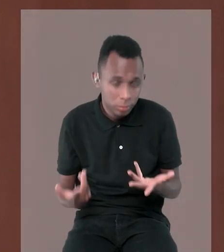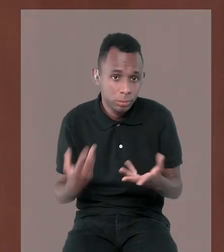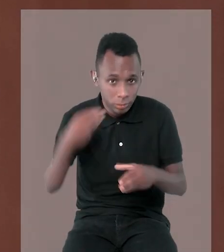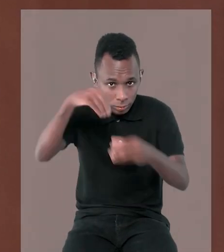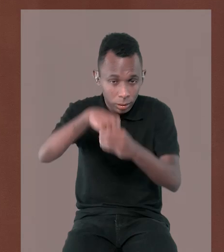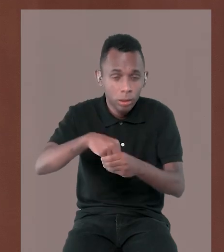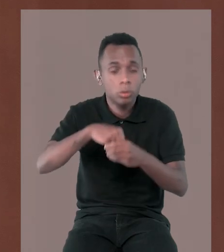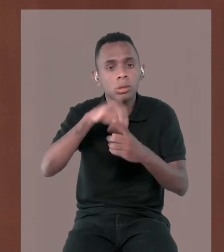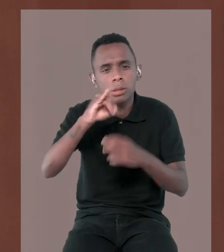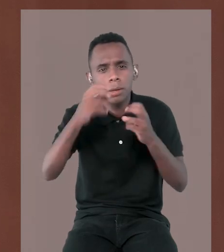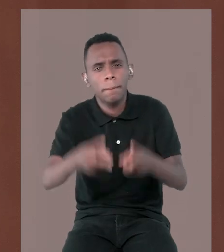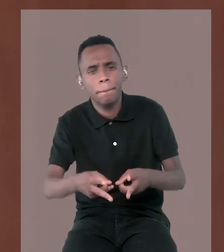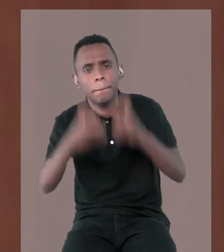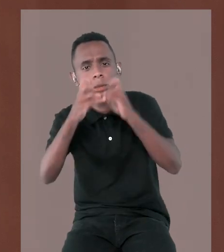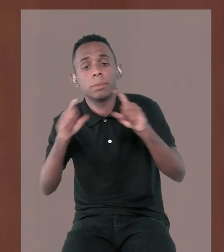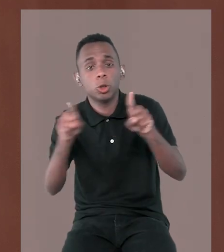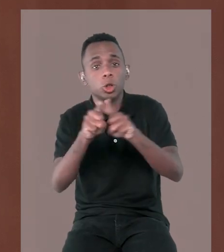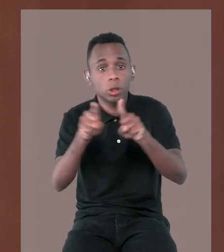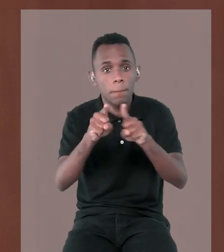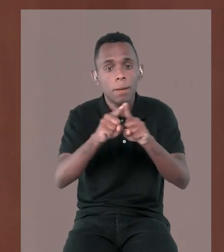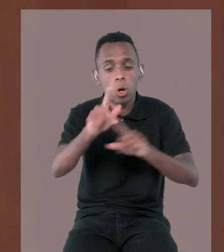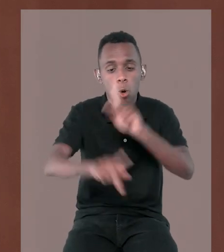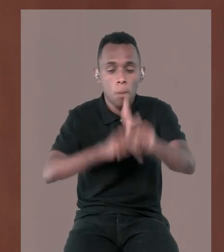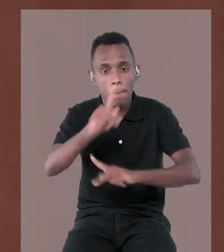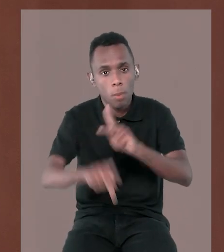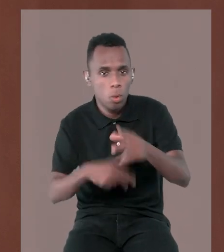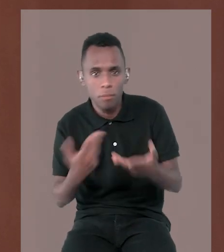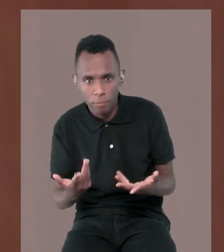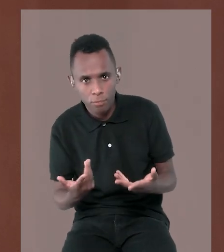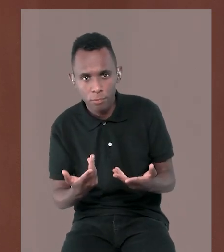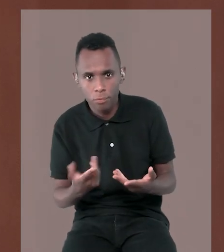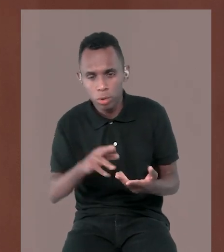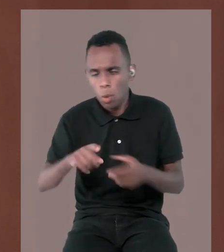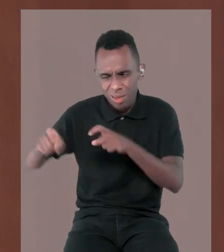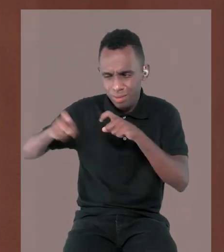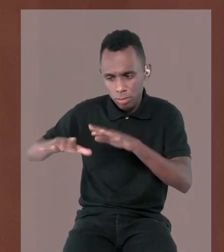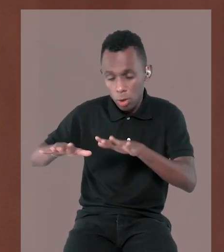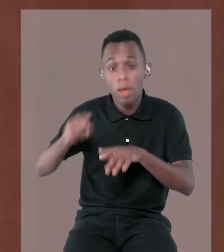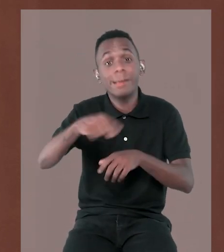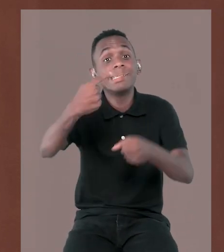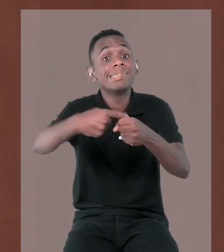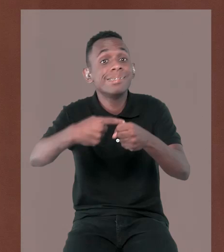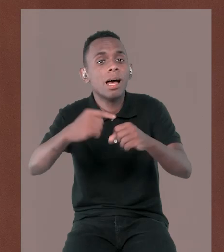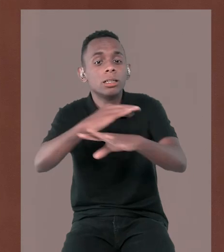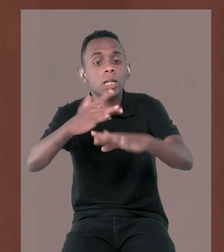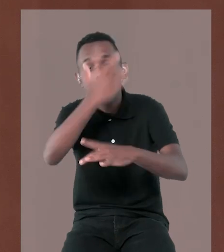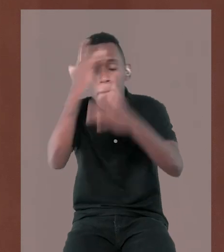vocês perceberam também da população, né, não a que vive no campo, mas que vive na